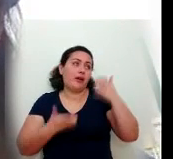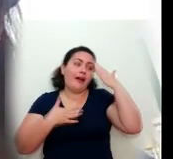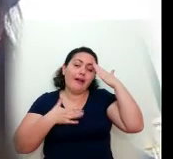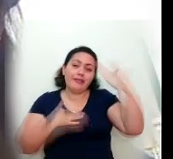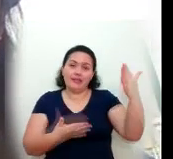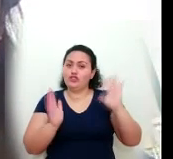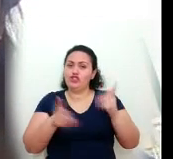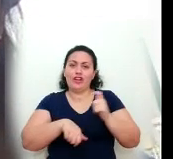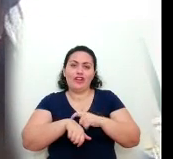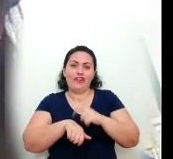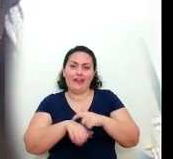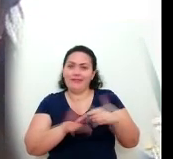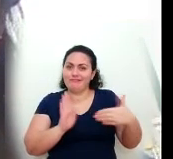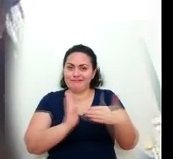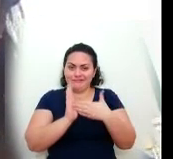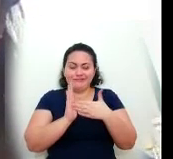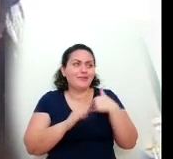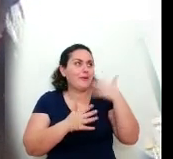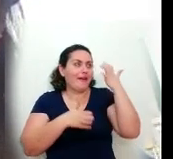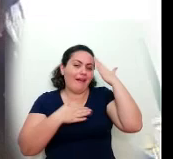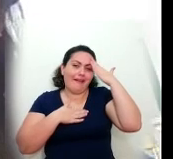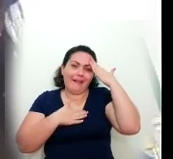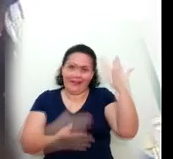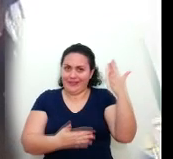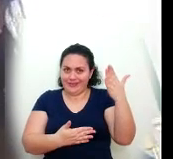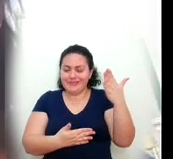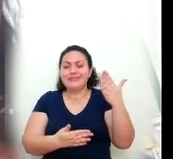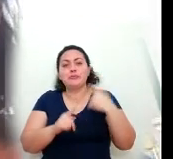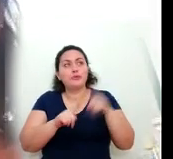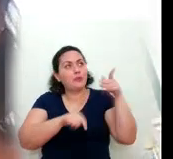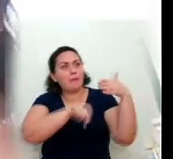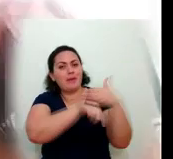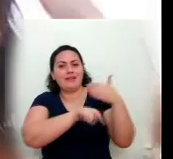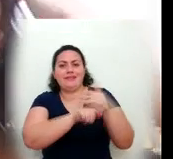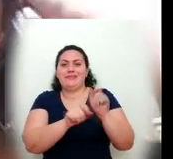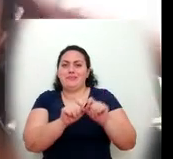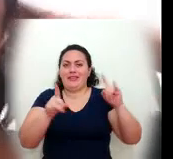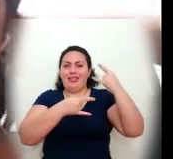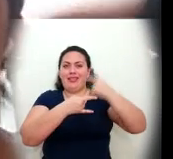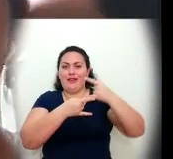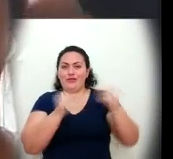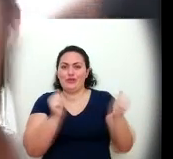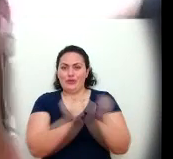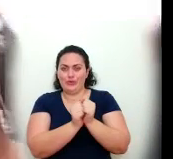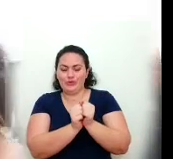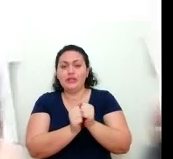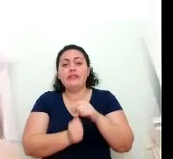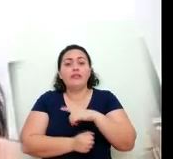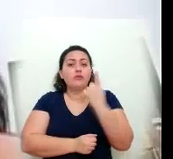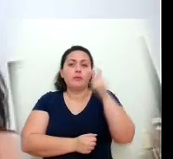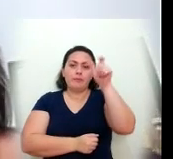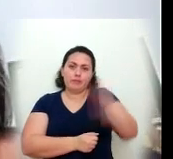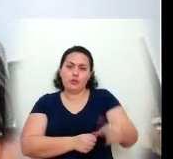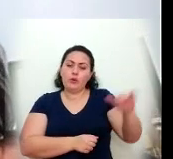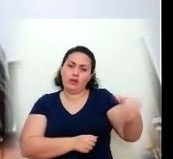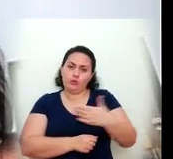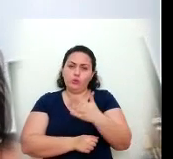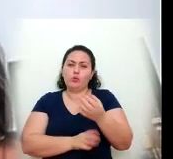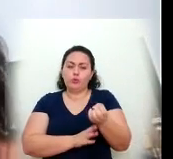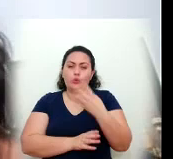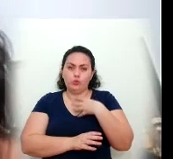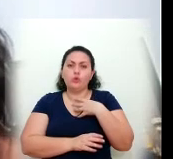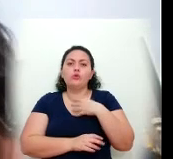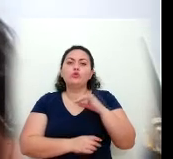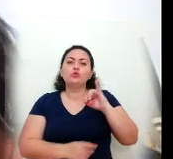Dani, quero te agradecer, a gente está no nosso horário, quero te agradecer por ter participado. Entrou uma